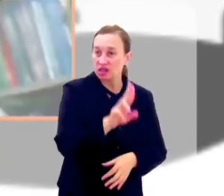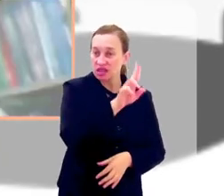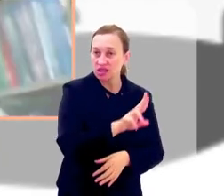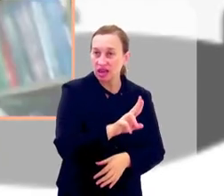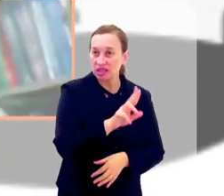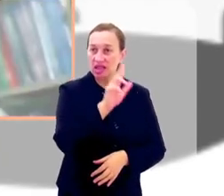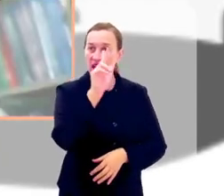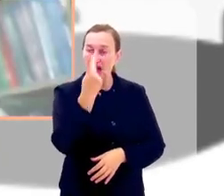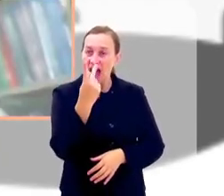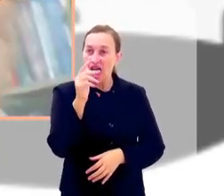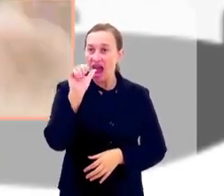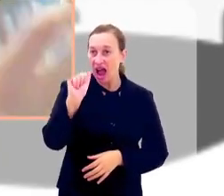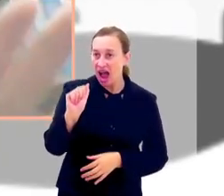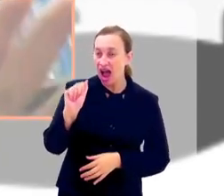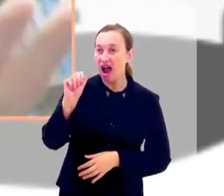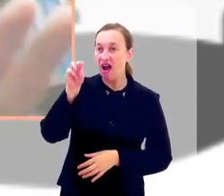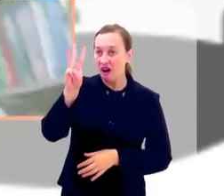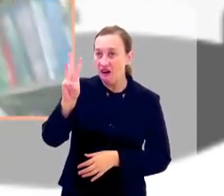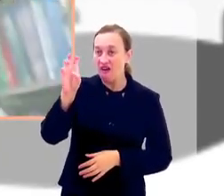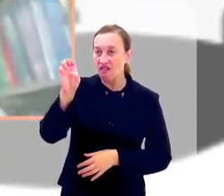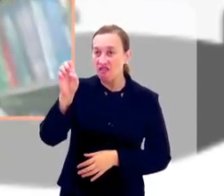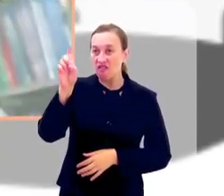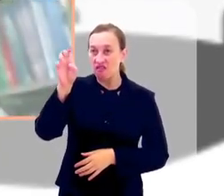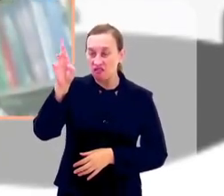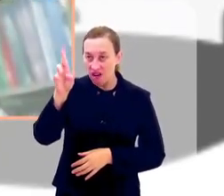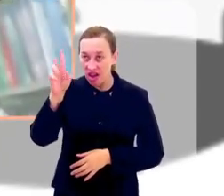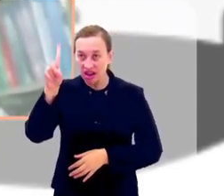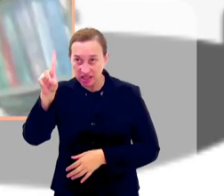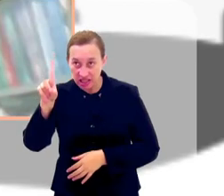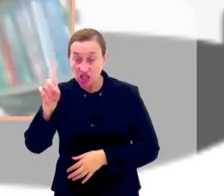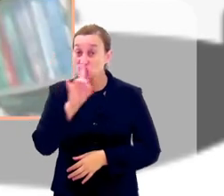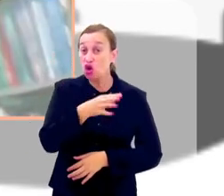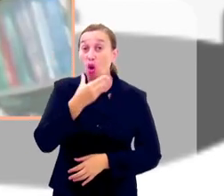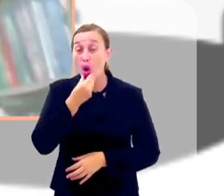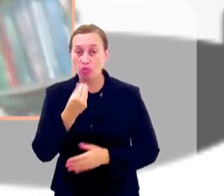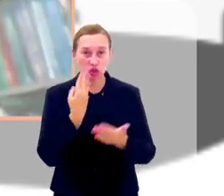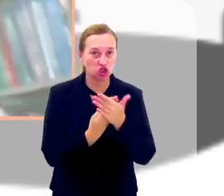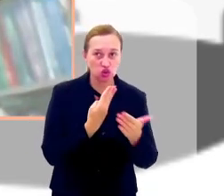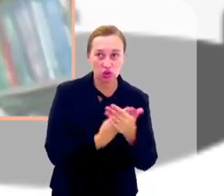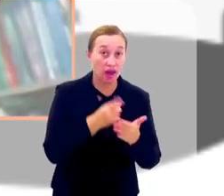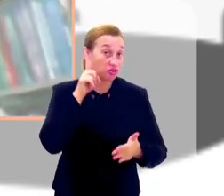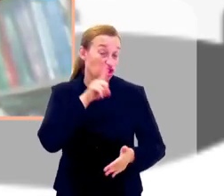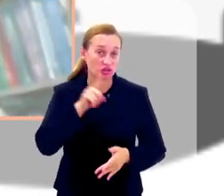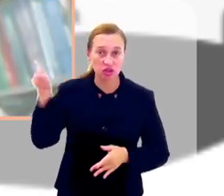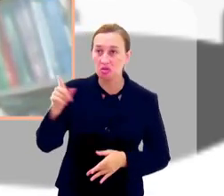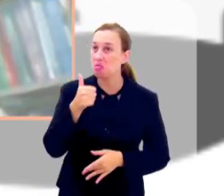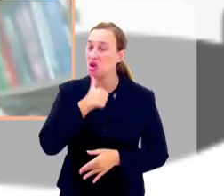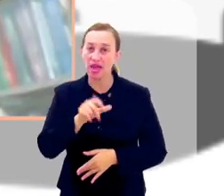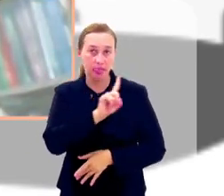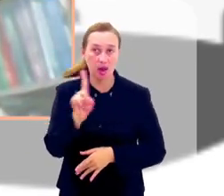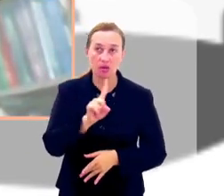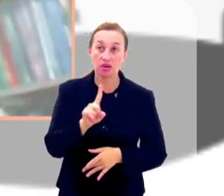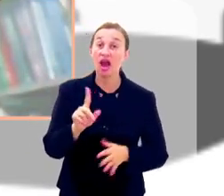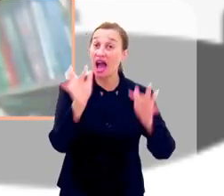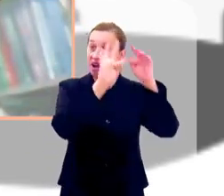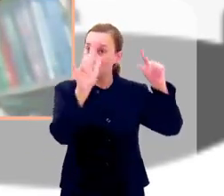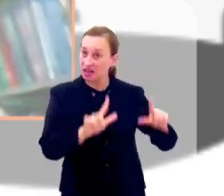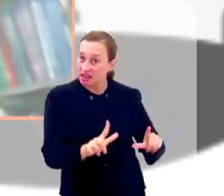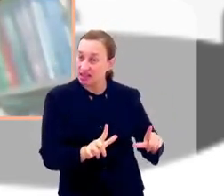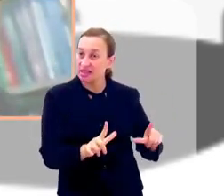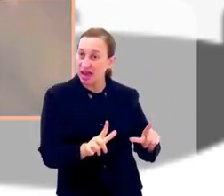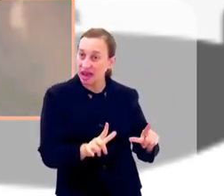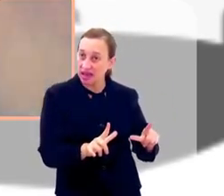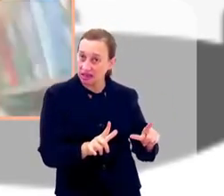de Harvard, naquela época, só homem podia estudar, mulher não podia estudar. Então, você veja como que a felicidade, ela também